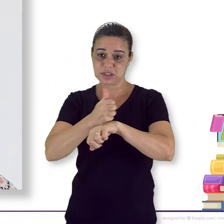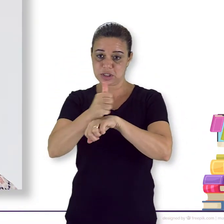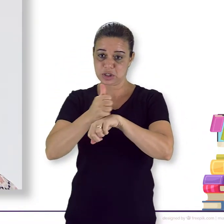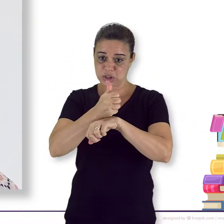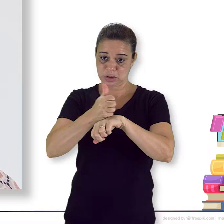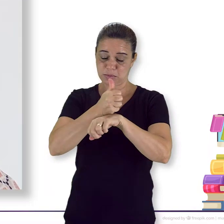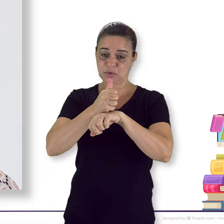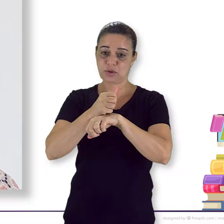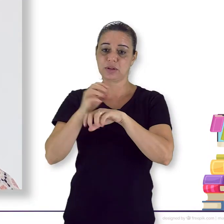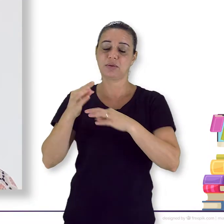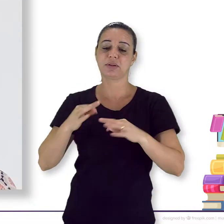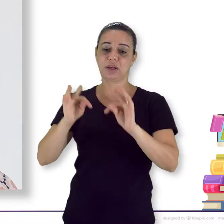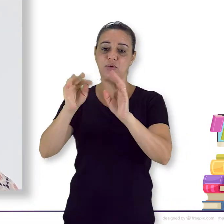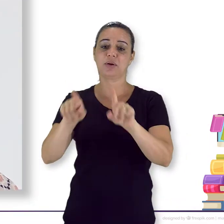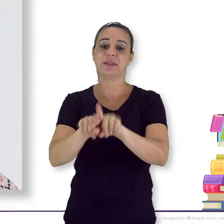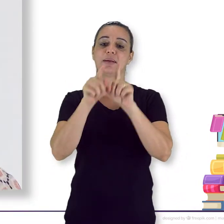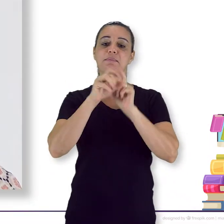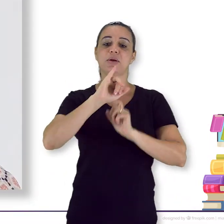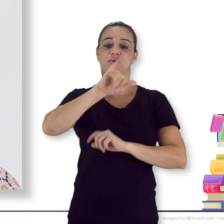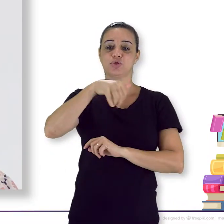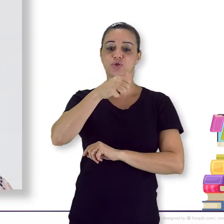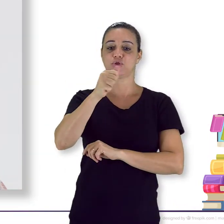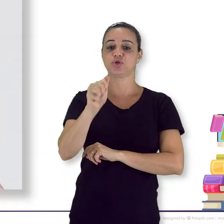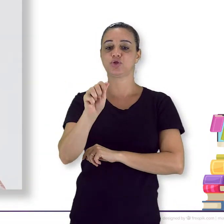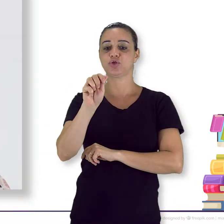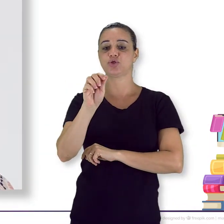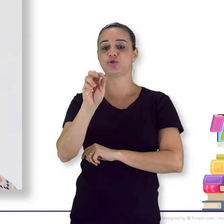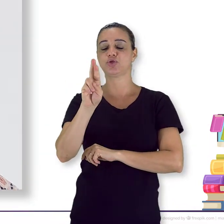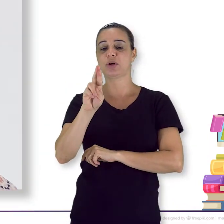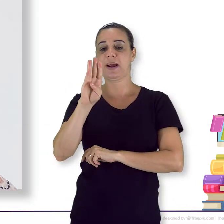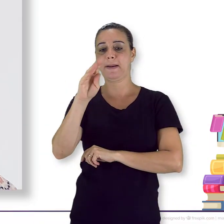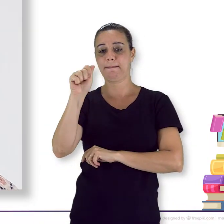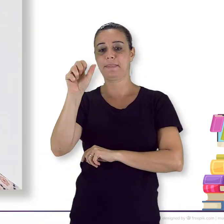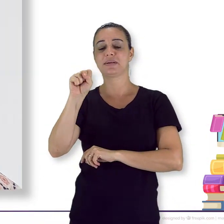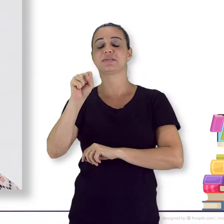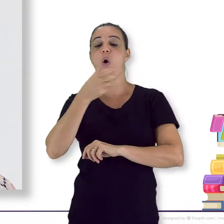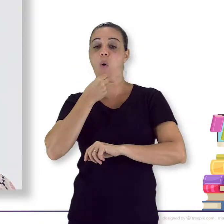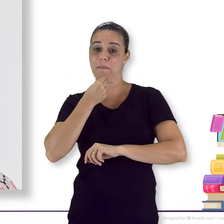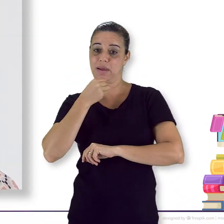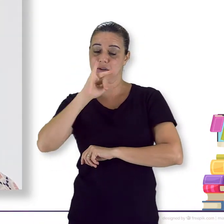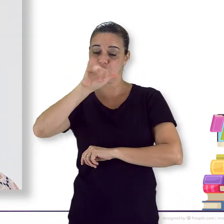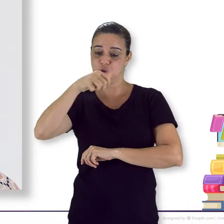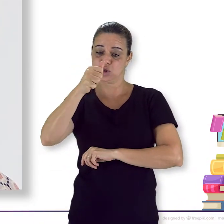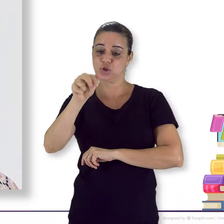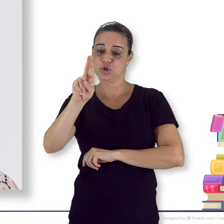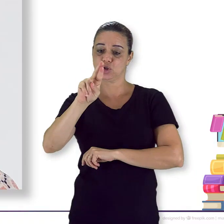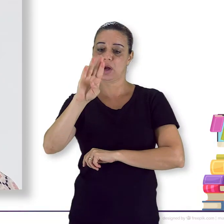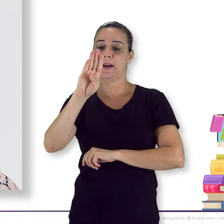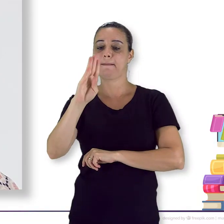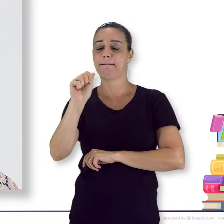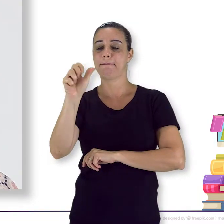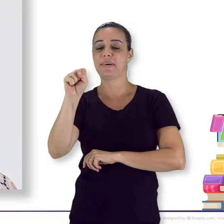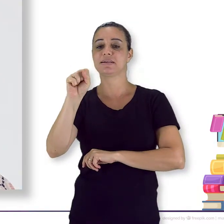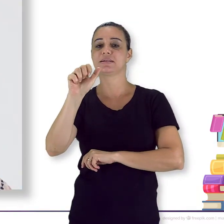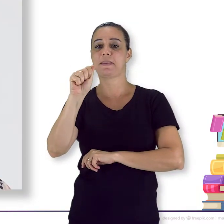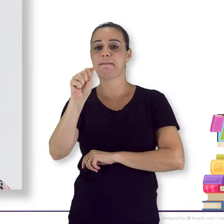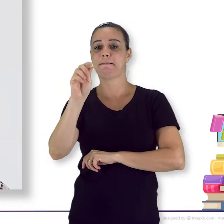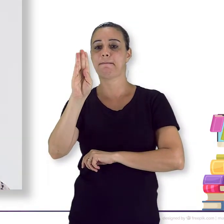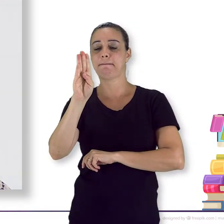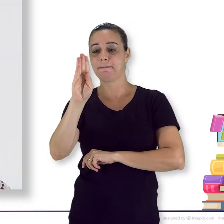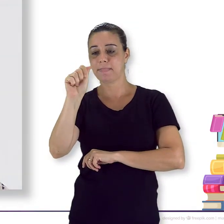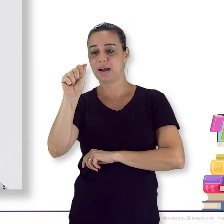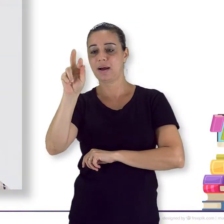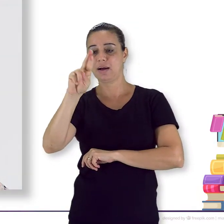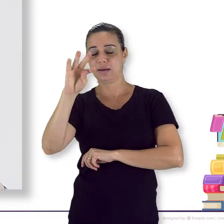tecnológica. E o Jarbas Barato, que é um autor brasileiro, ele destaca, né,